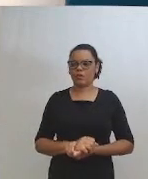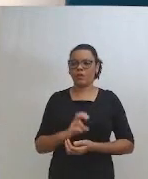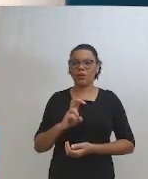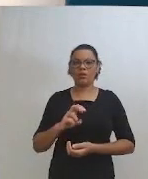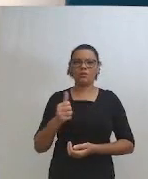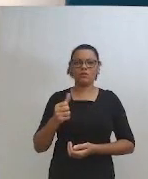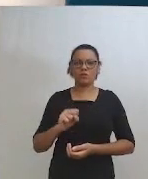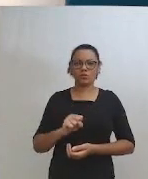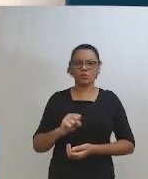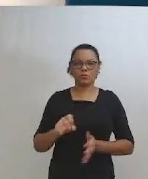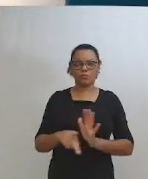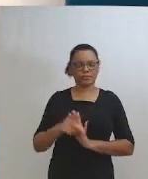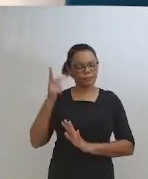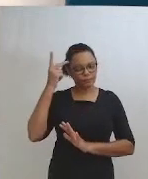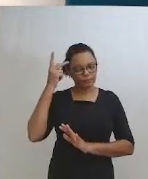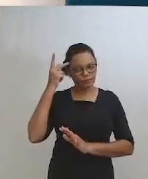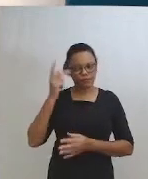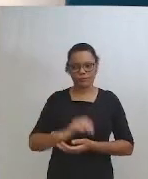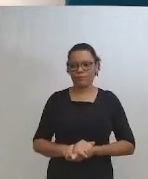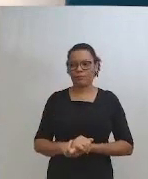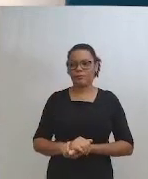Um minutinho que está saindo da tela aqui.